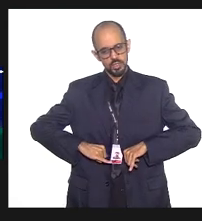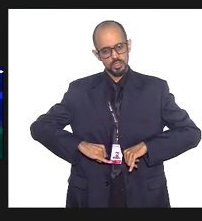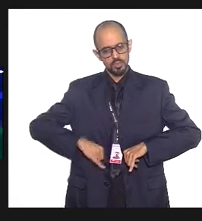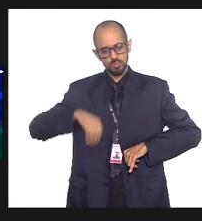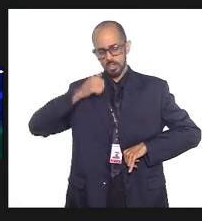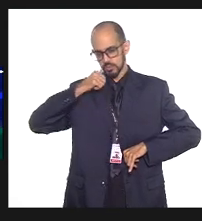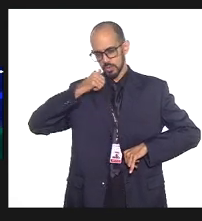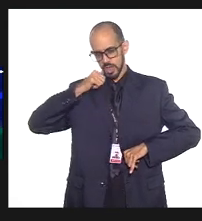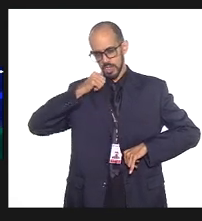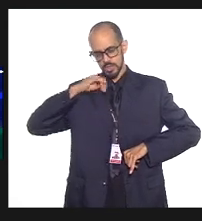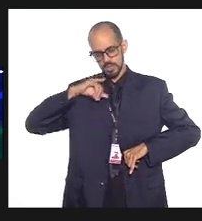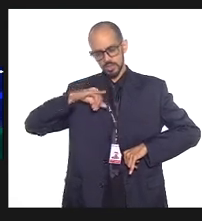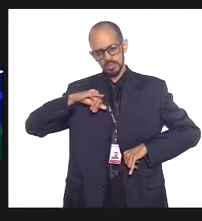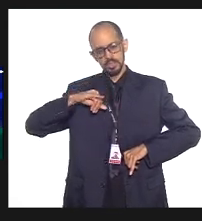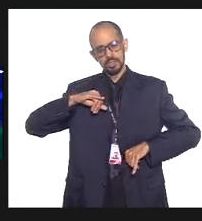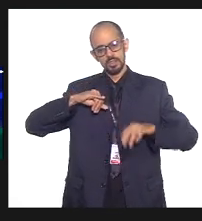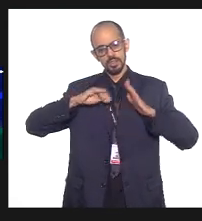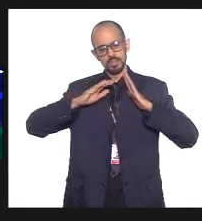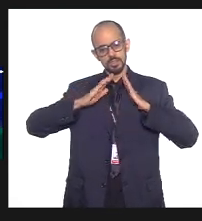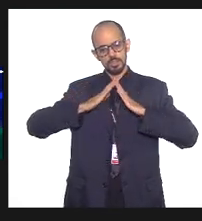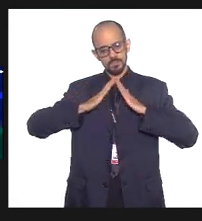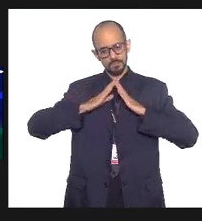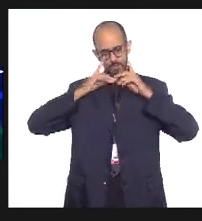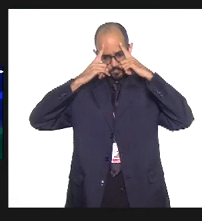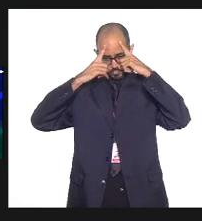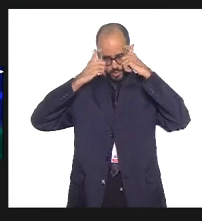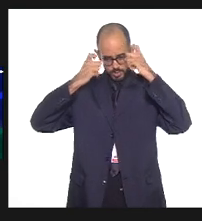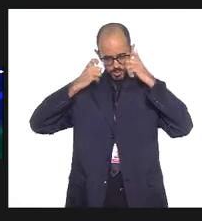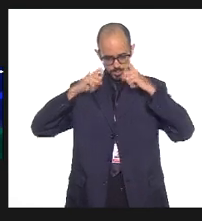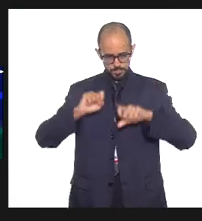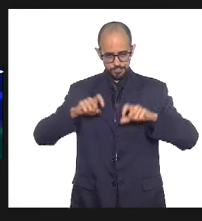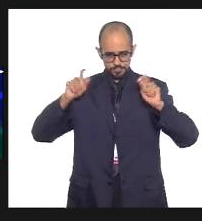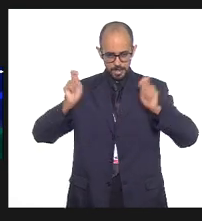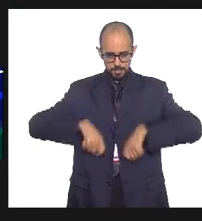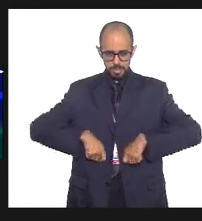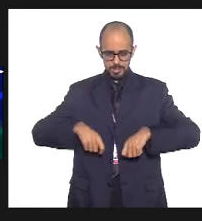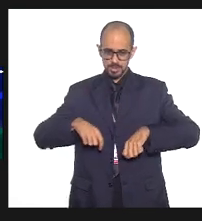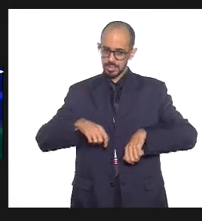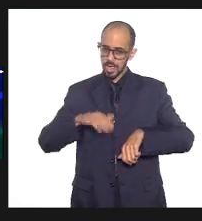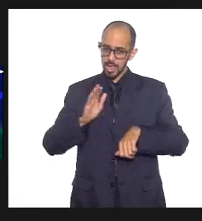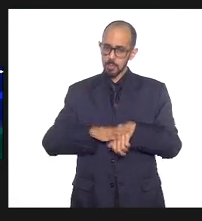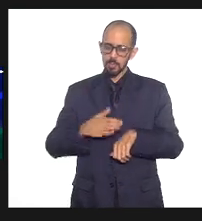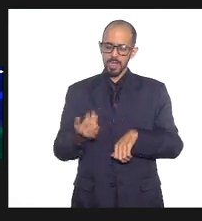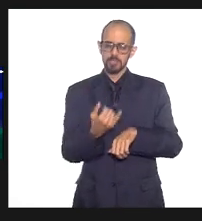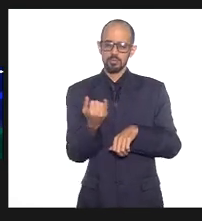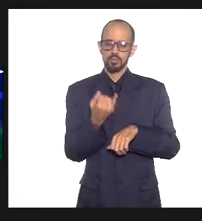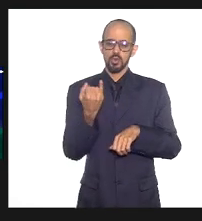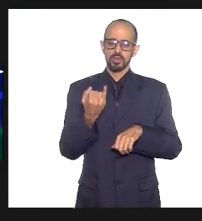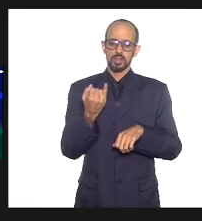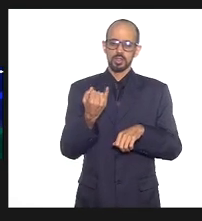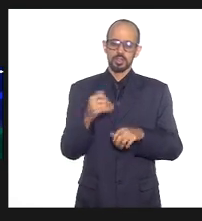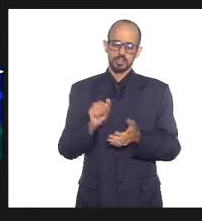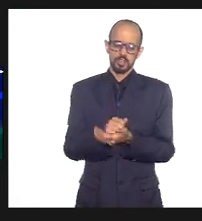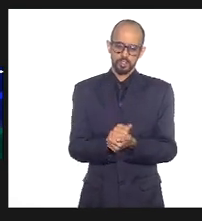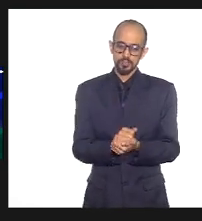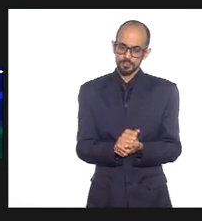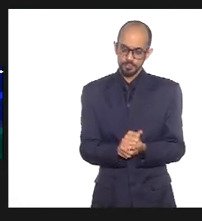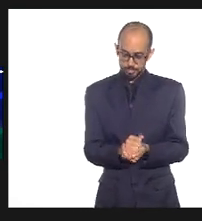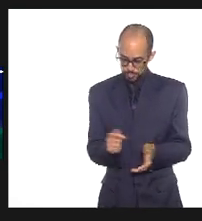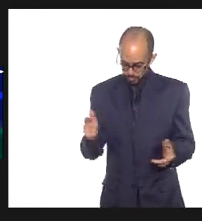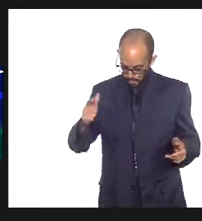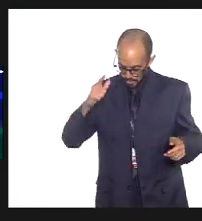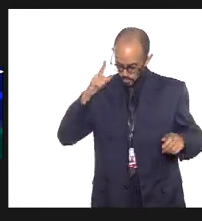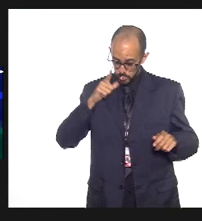Esse é o ponto mais importante, capacitar os nossos servidores para que a gente possa oferecer para o